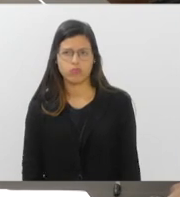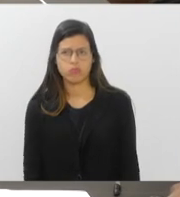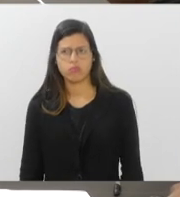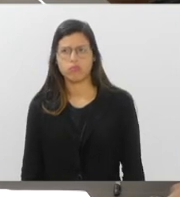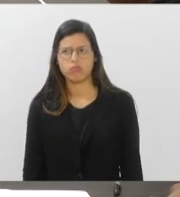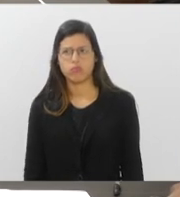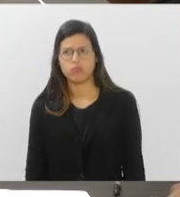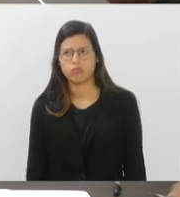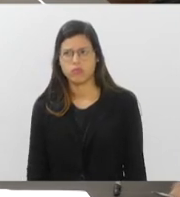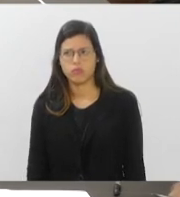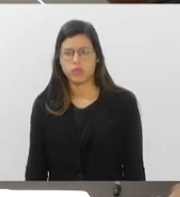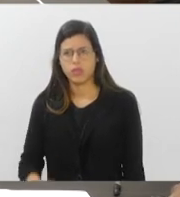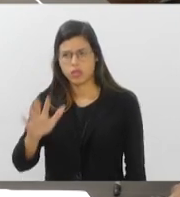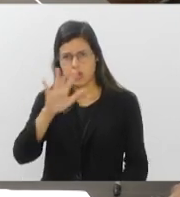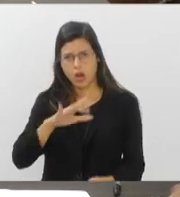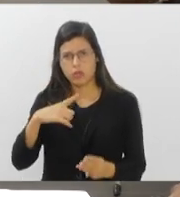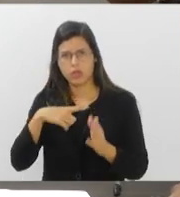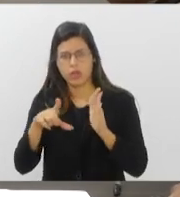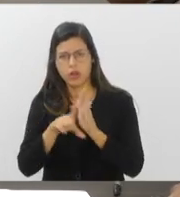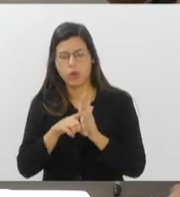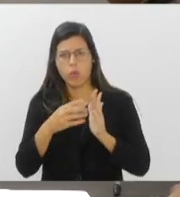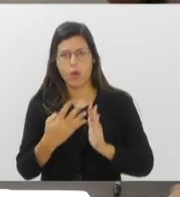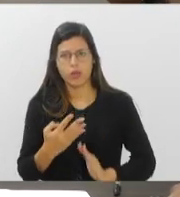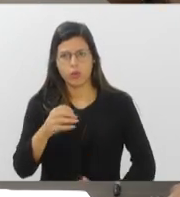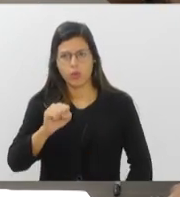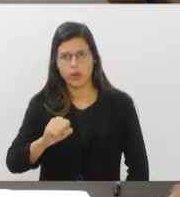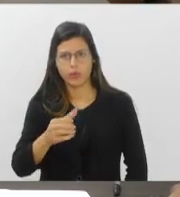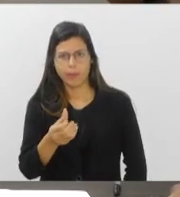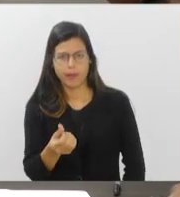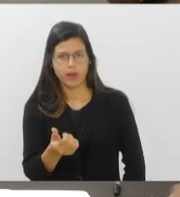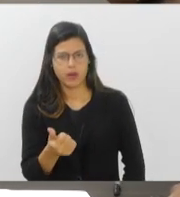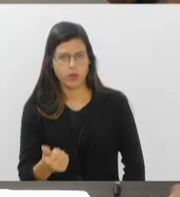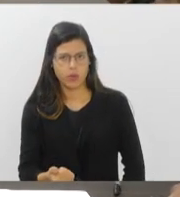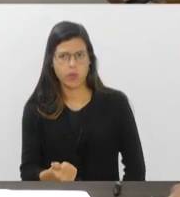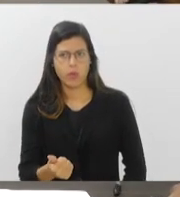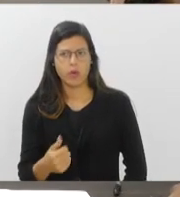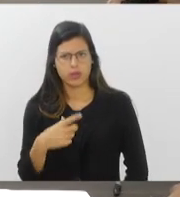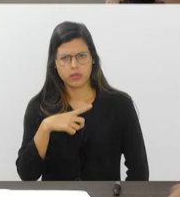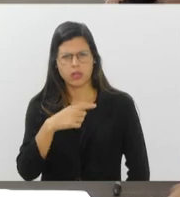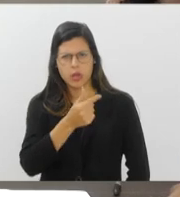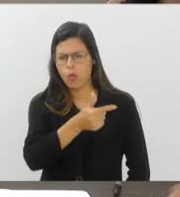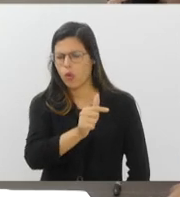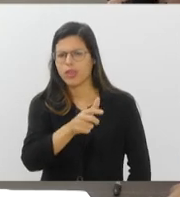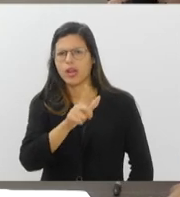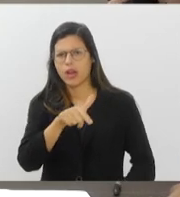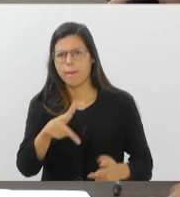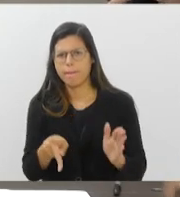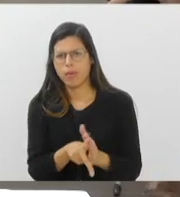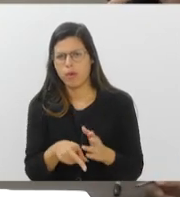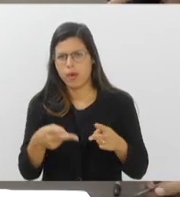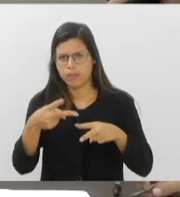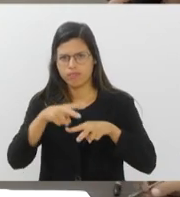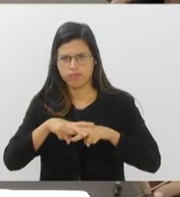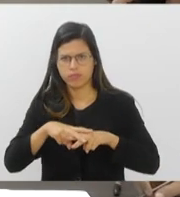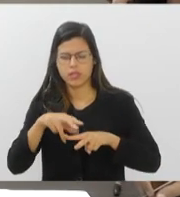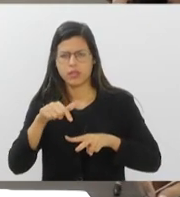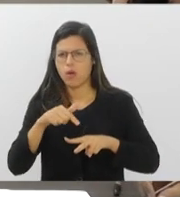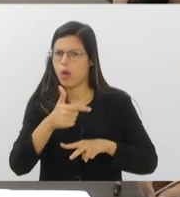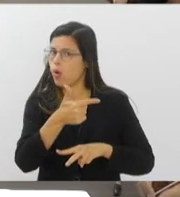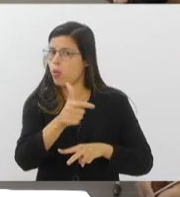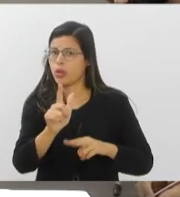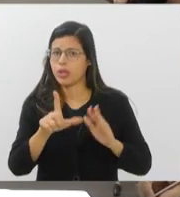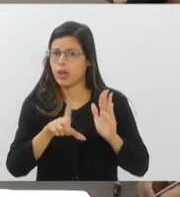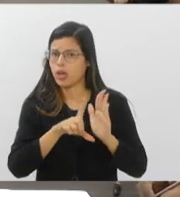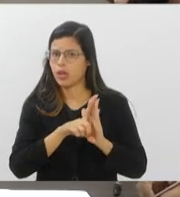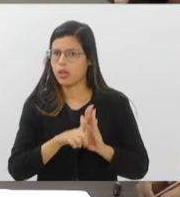É geral. Estou com a lei aqui, a 4861. Essa tem uma outra que era penitenciária, mas é outra lei, viu?